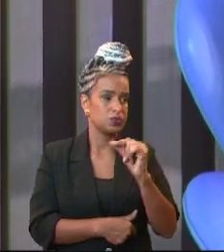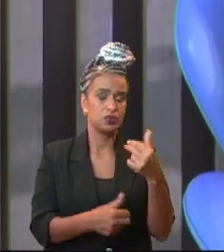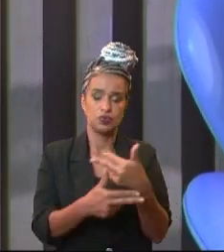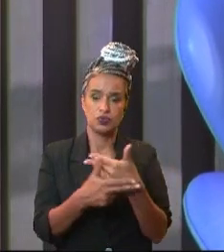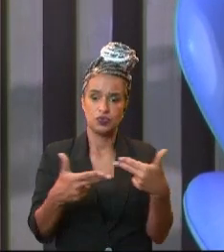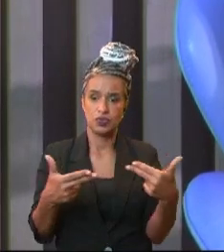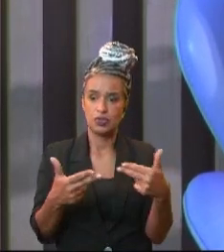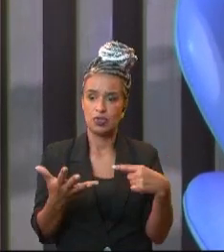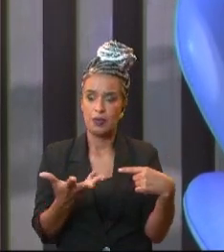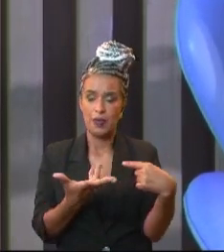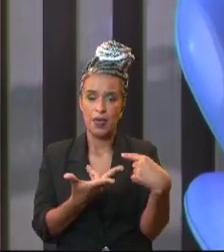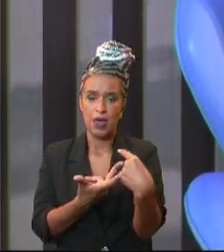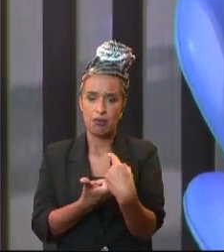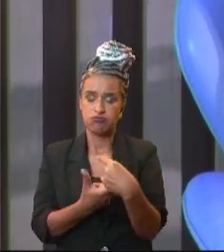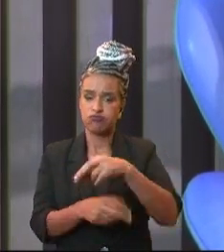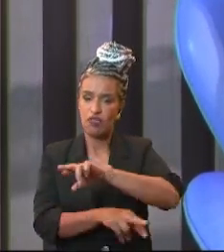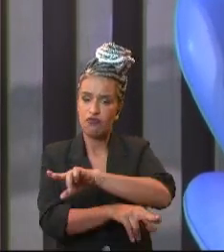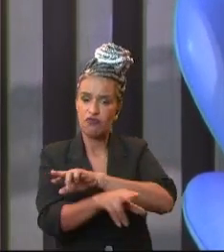diversificação e